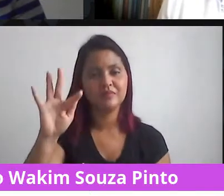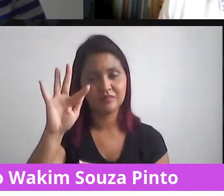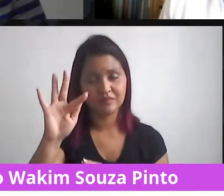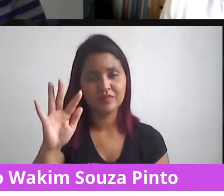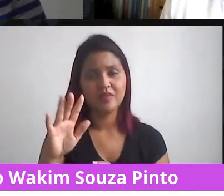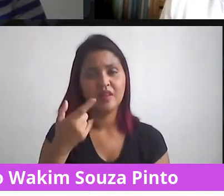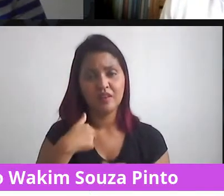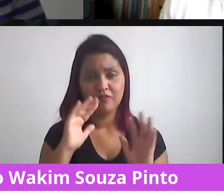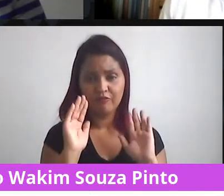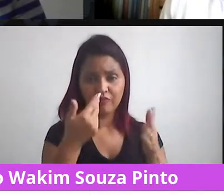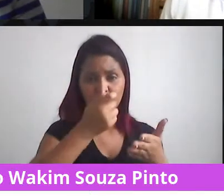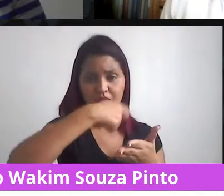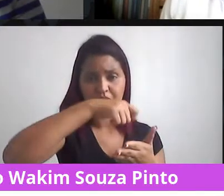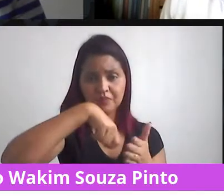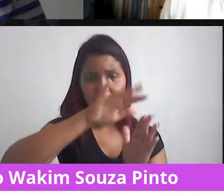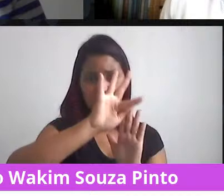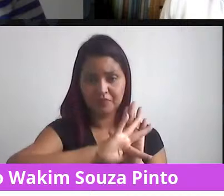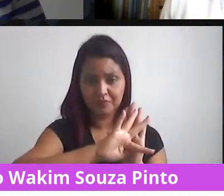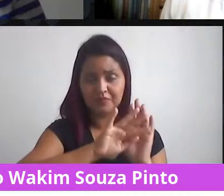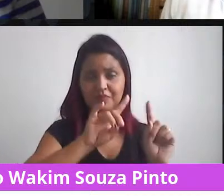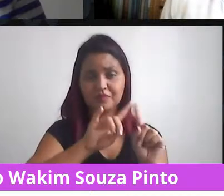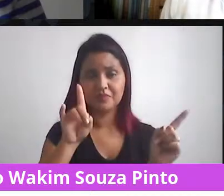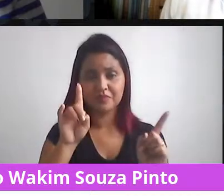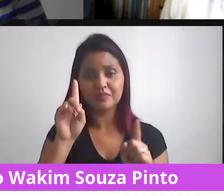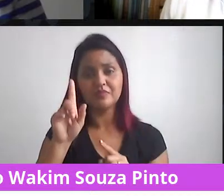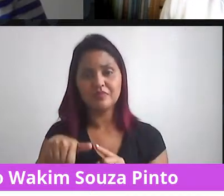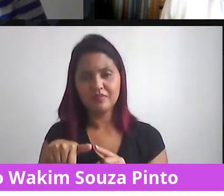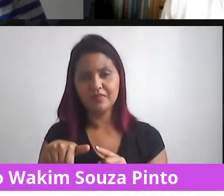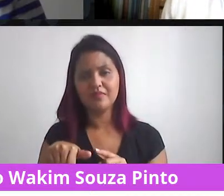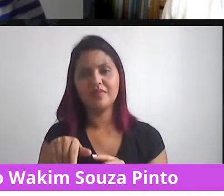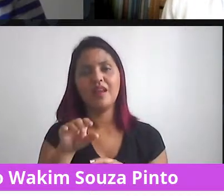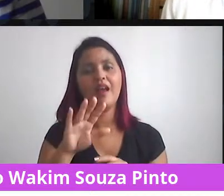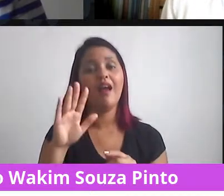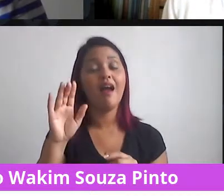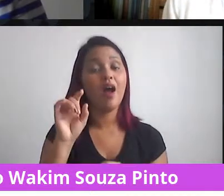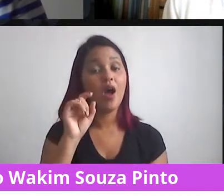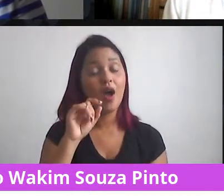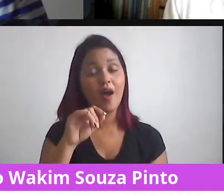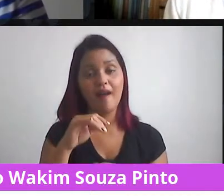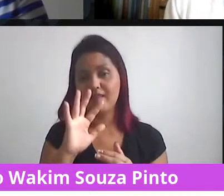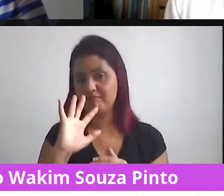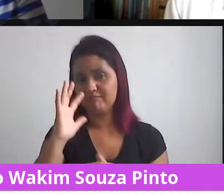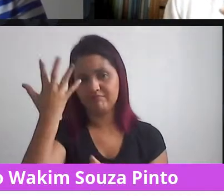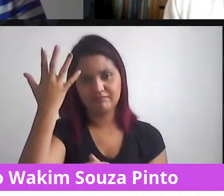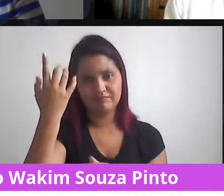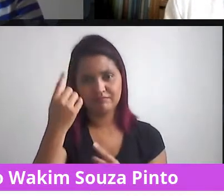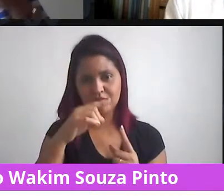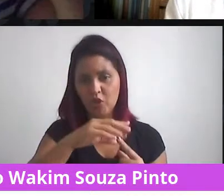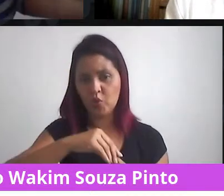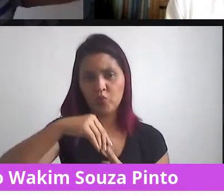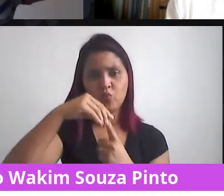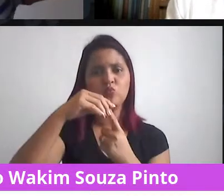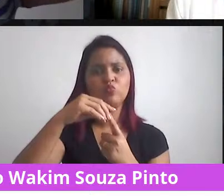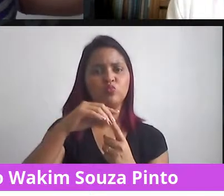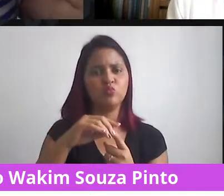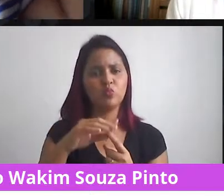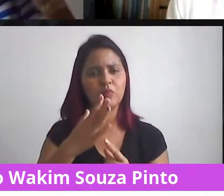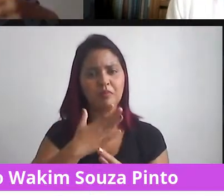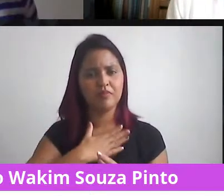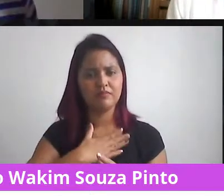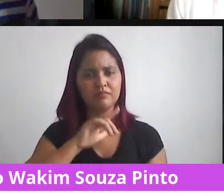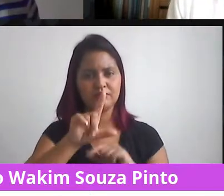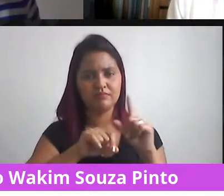do texto escrito. Mas esta é apenas uma questão. Estou vendo aqui que a professora Rosalice também fez